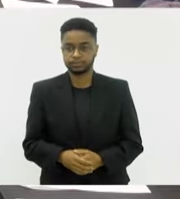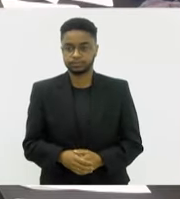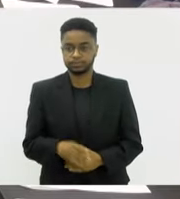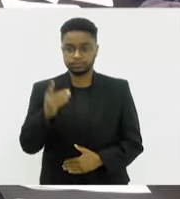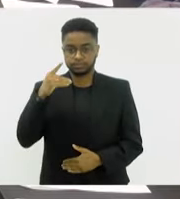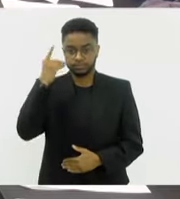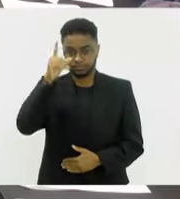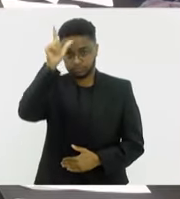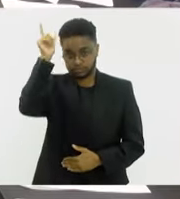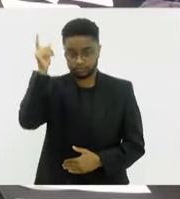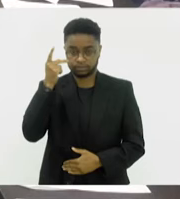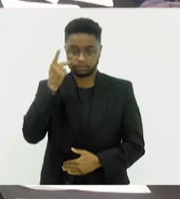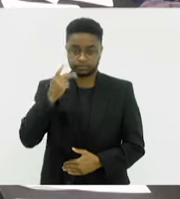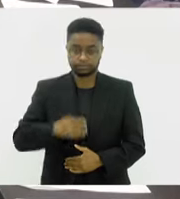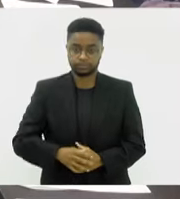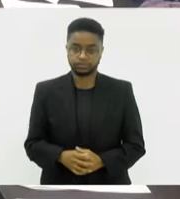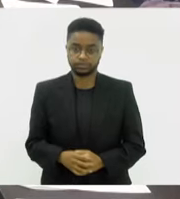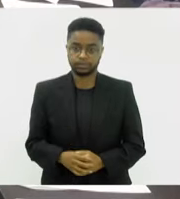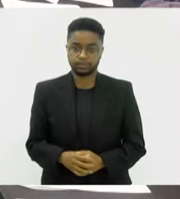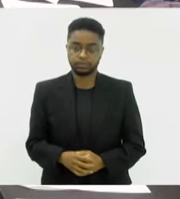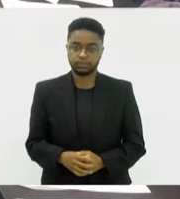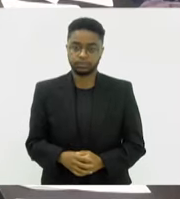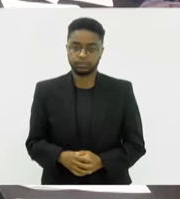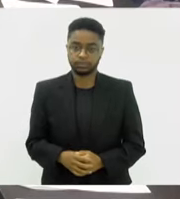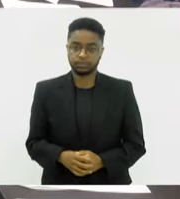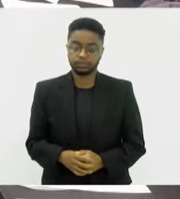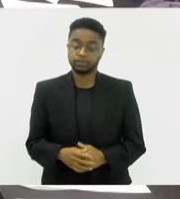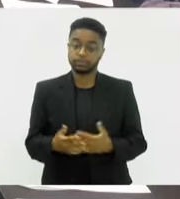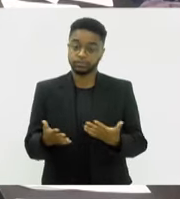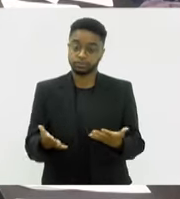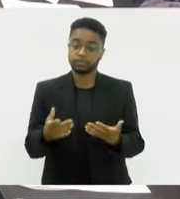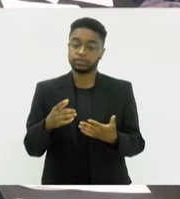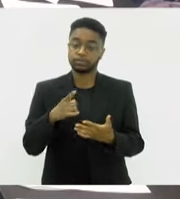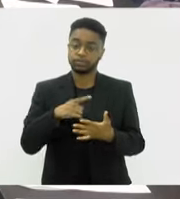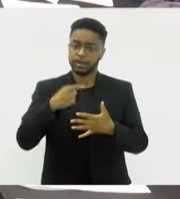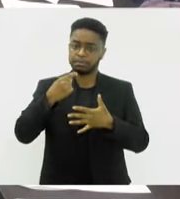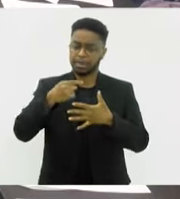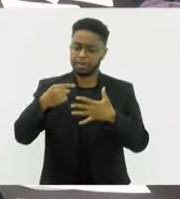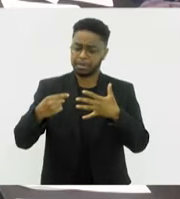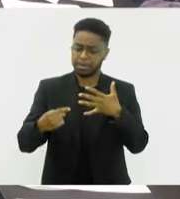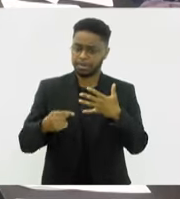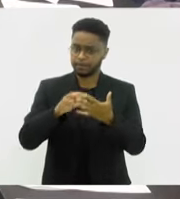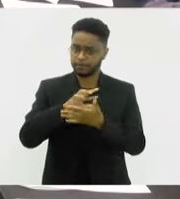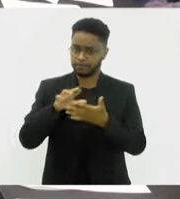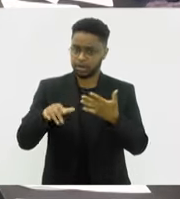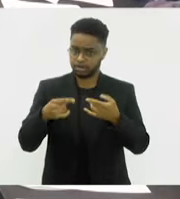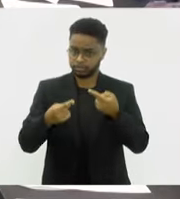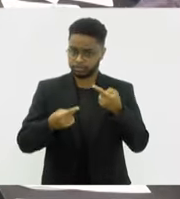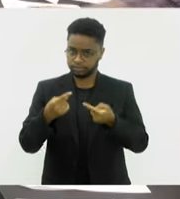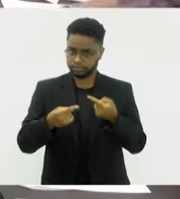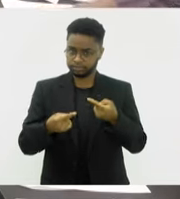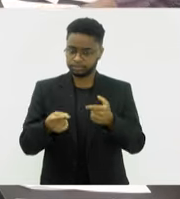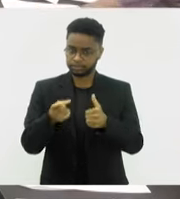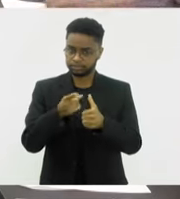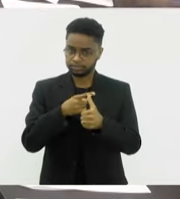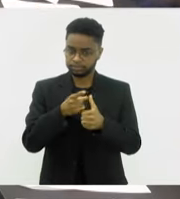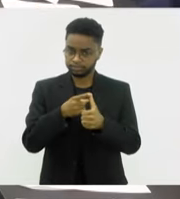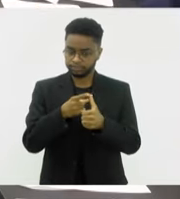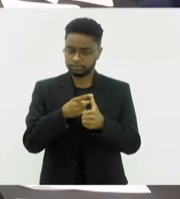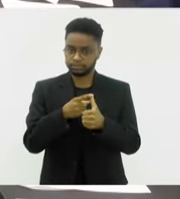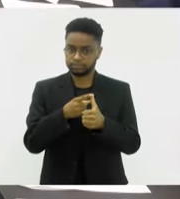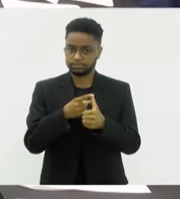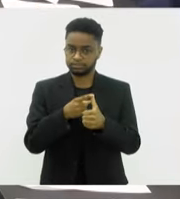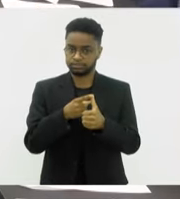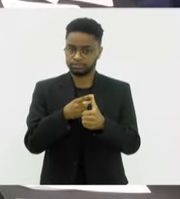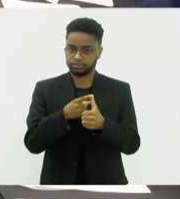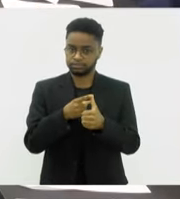Deputado Luiz Paulo, está inscrito. Bom, são diversas questões. Primeiro, vamos começar com as